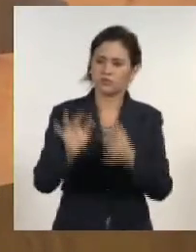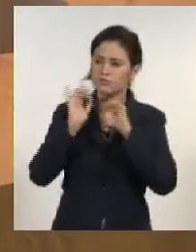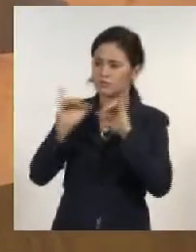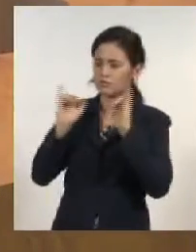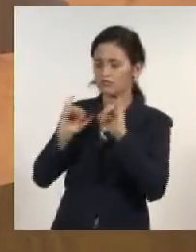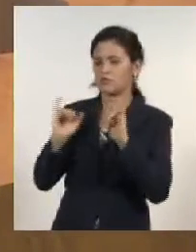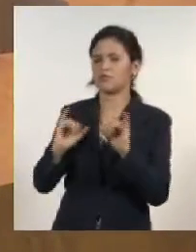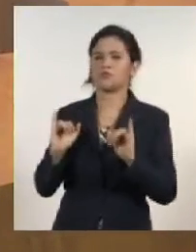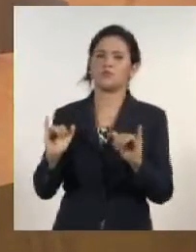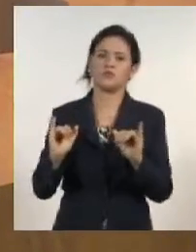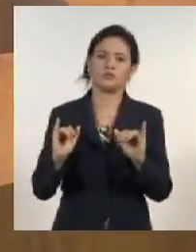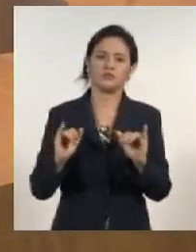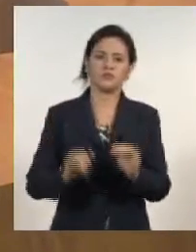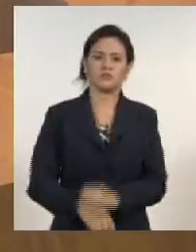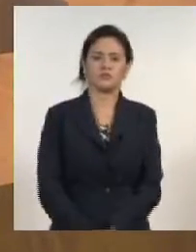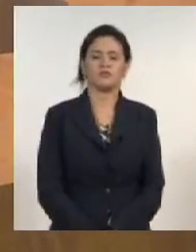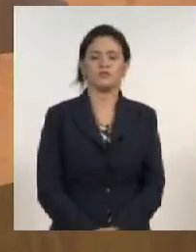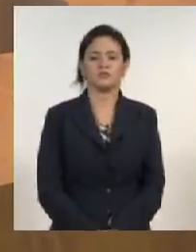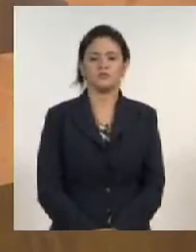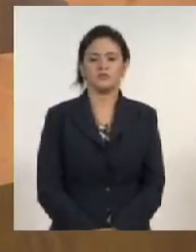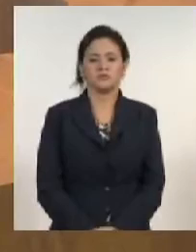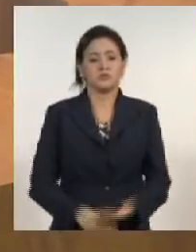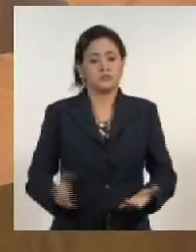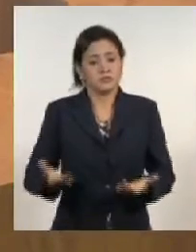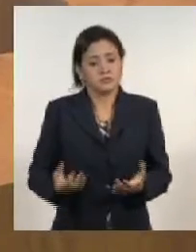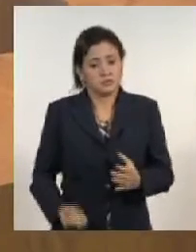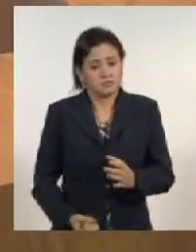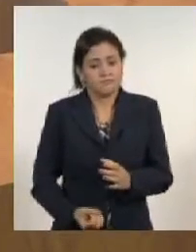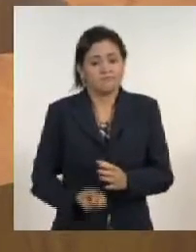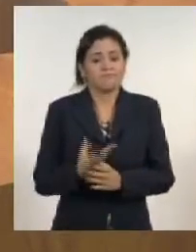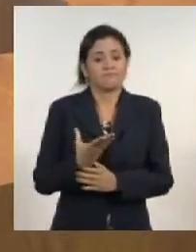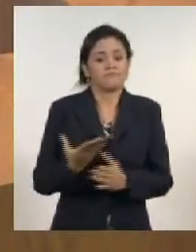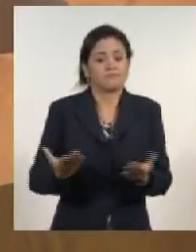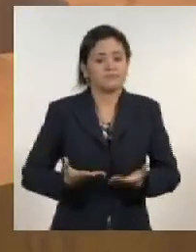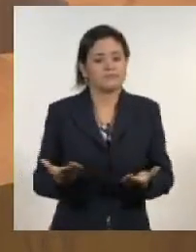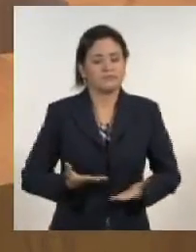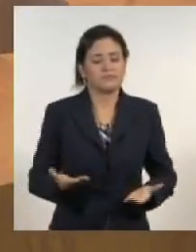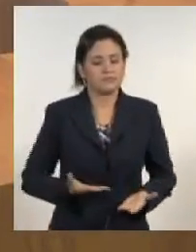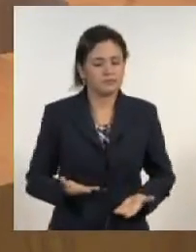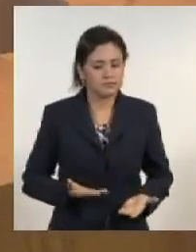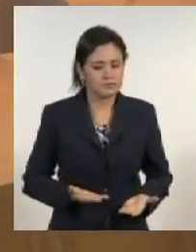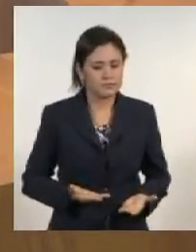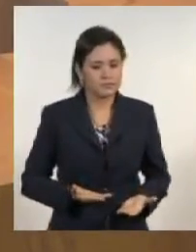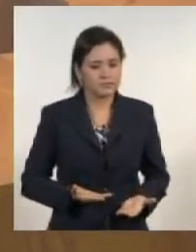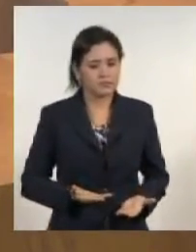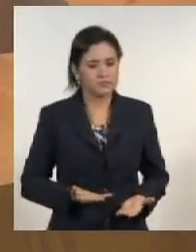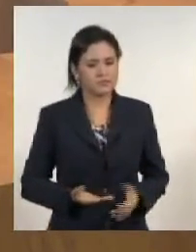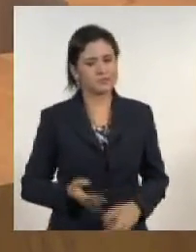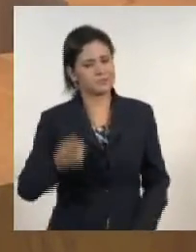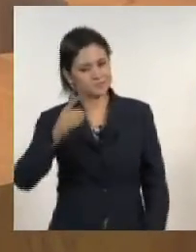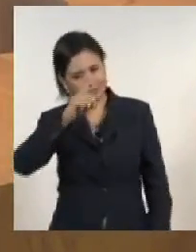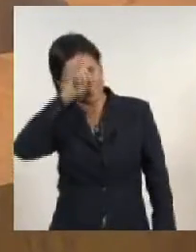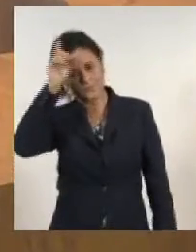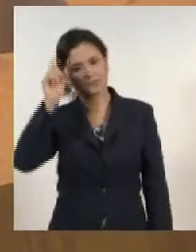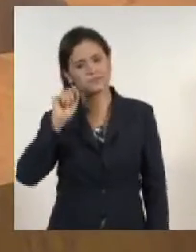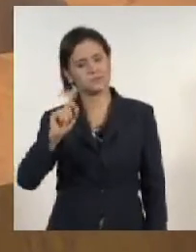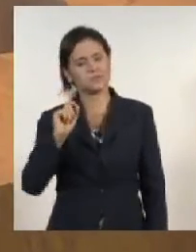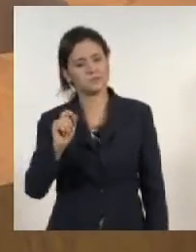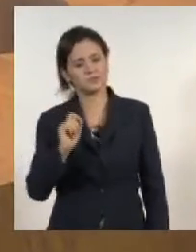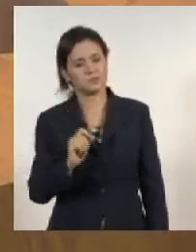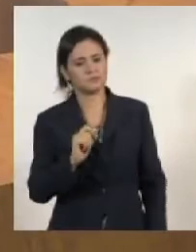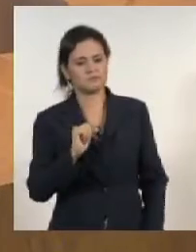Então, querer criar um ambiente de que o Maranhão é um cemitério de